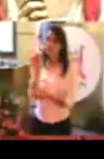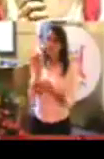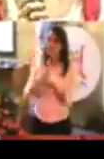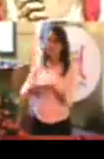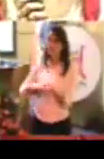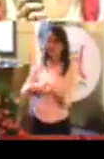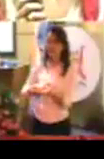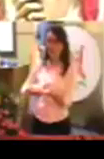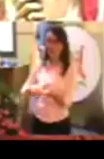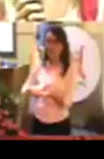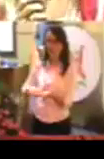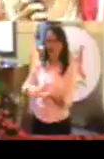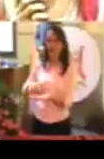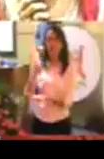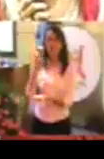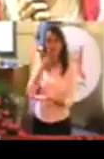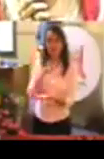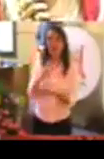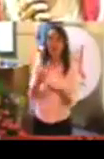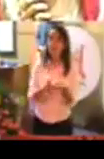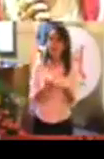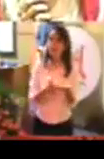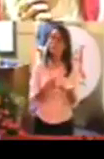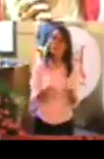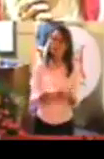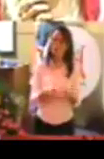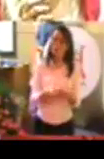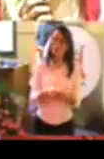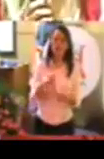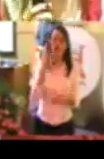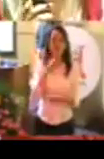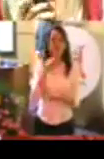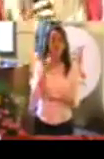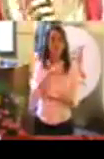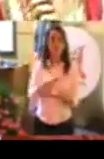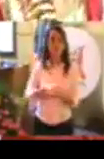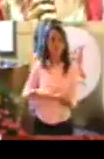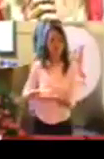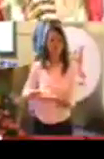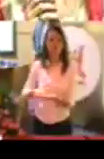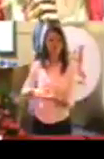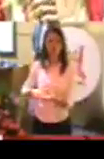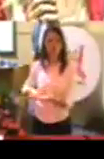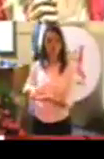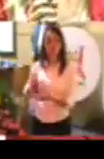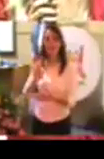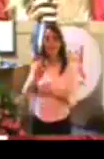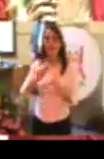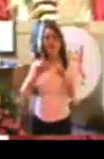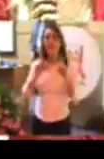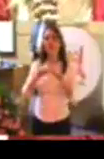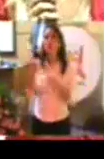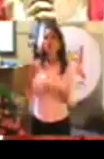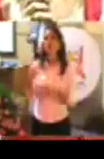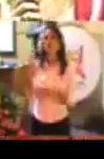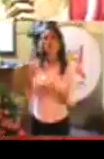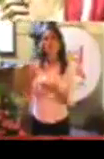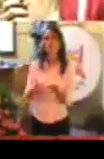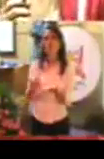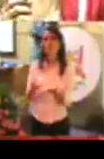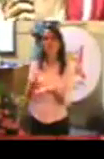dedos. Mas com a mesma facilidade com que nós lemos com os olhos, ele lê com os dedos. Só que eles reclamam que não